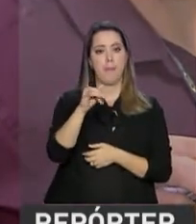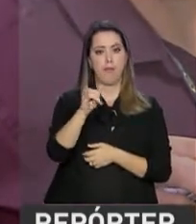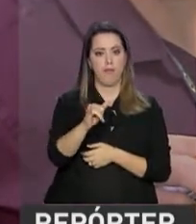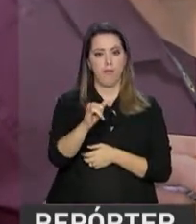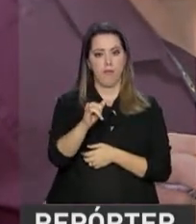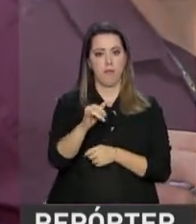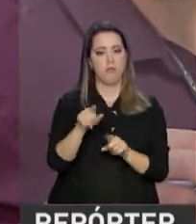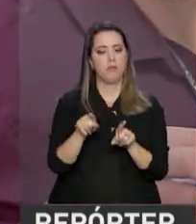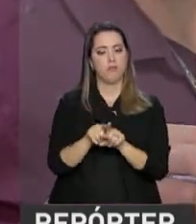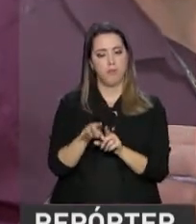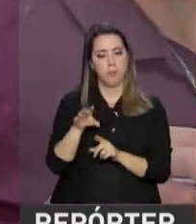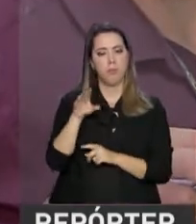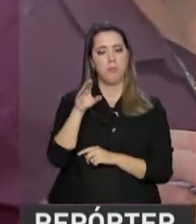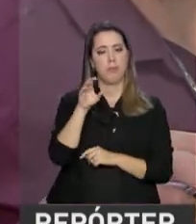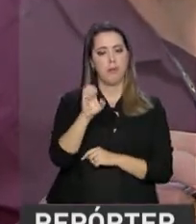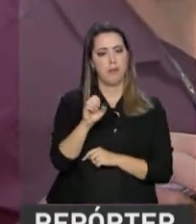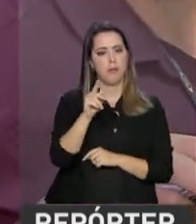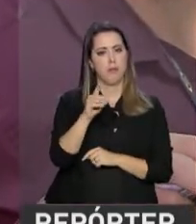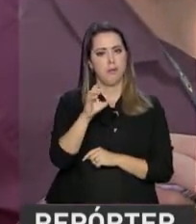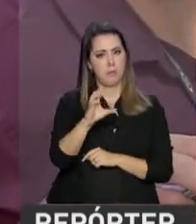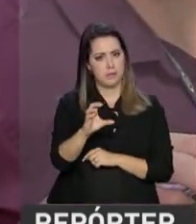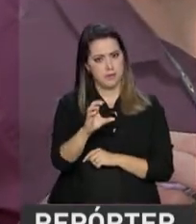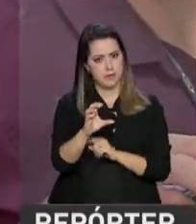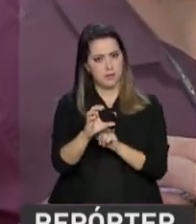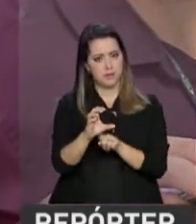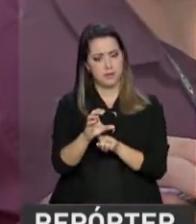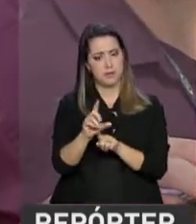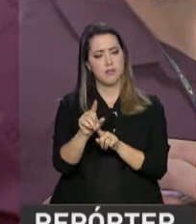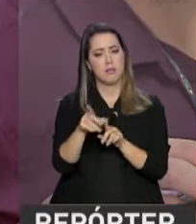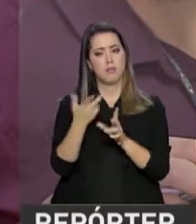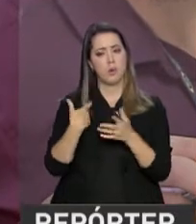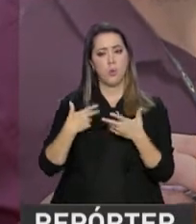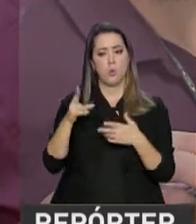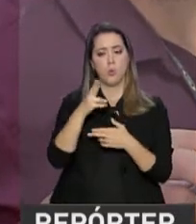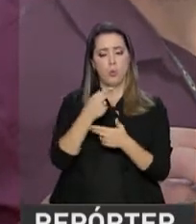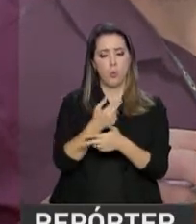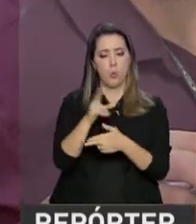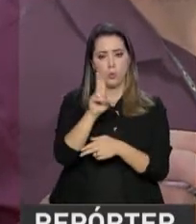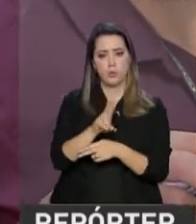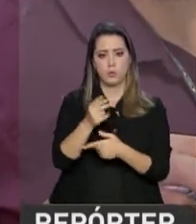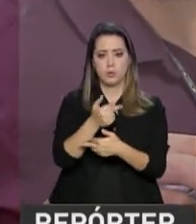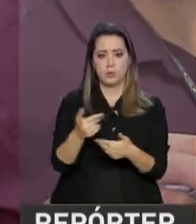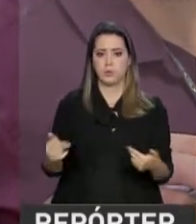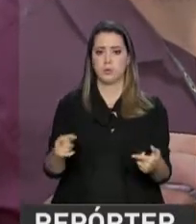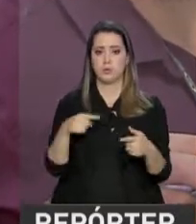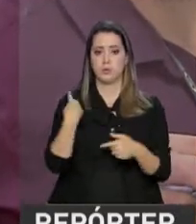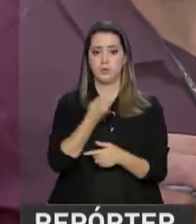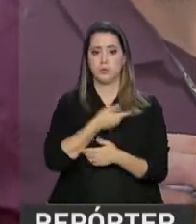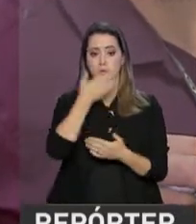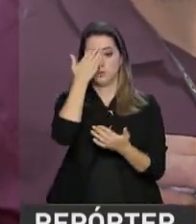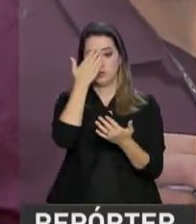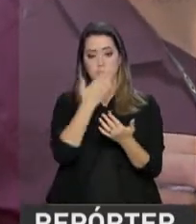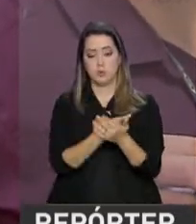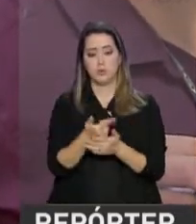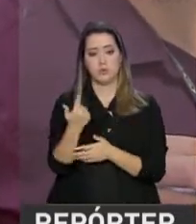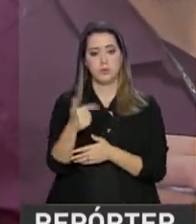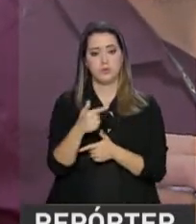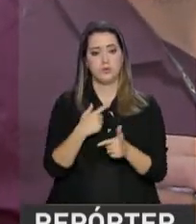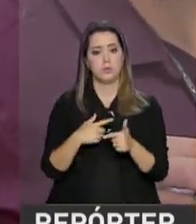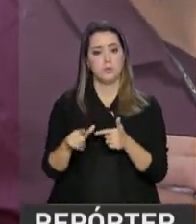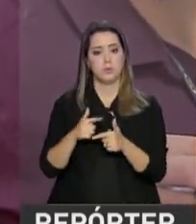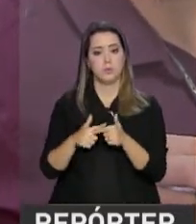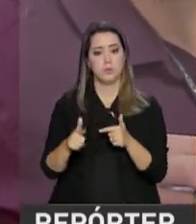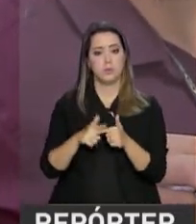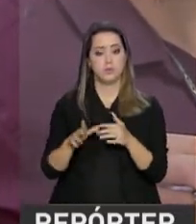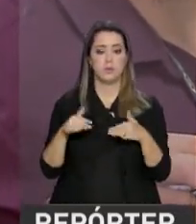para que esses acidentes não ocorram usando o equipamento a gente acredita que não vai haver tanto incidência de